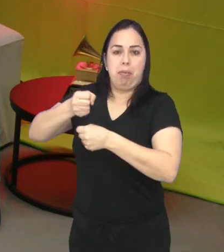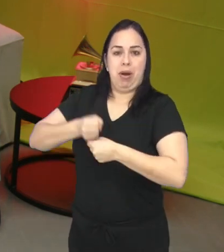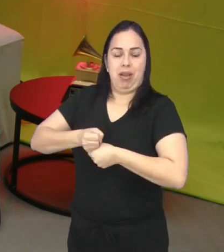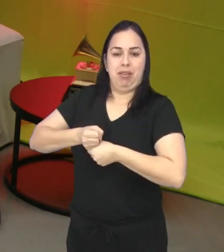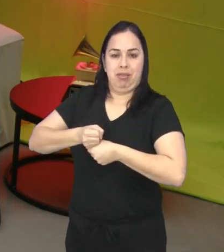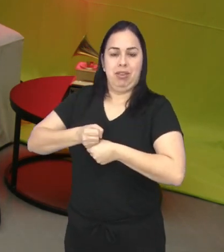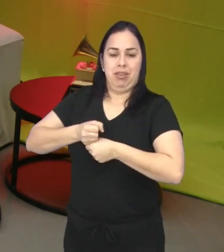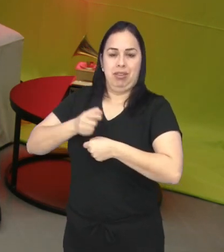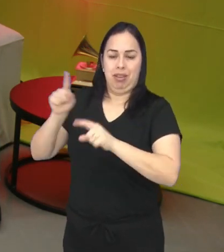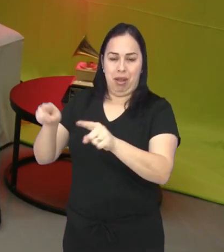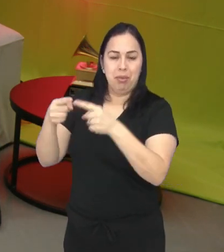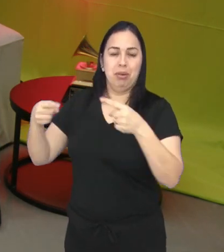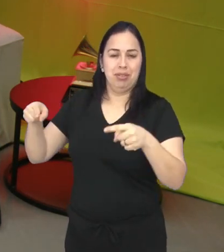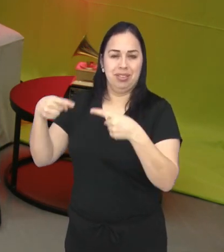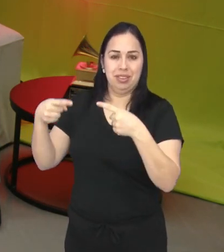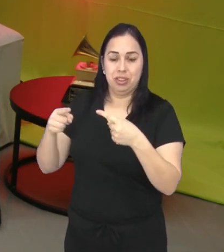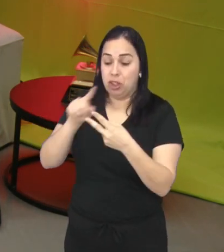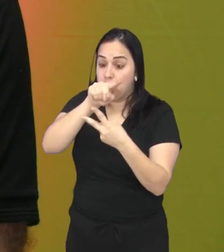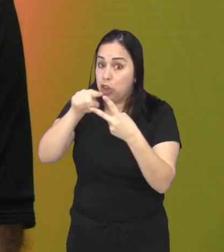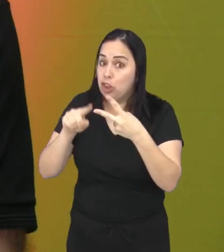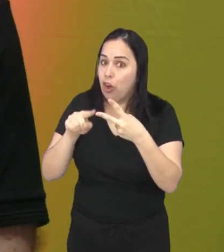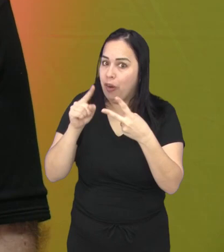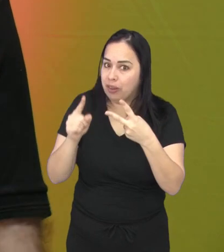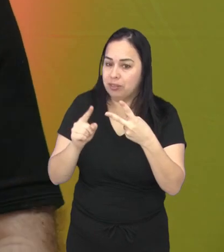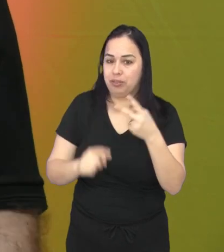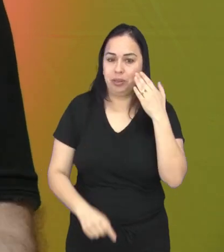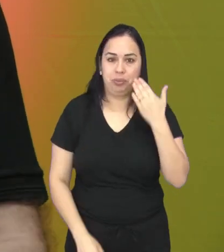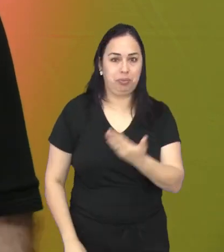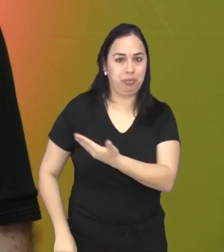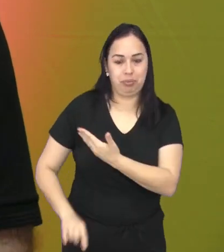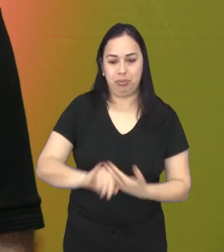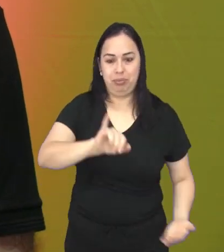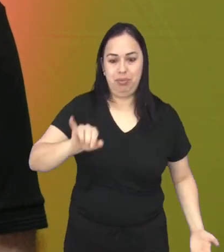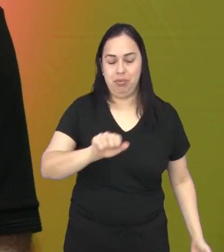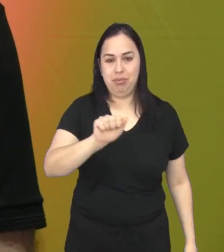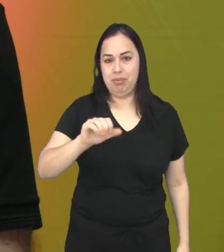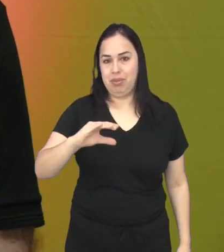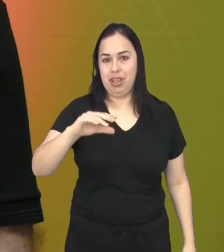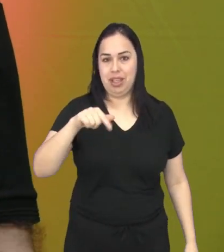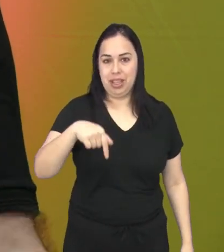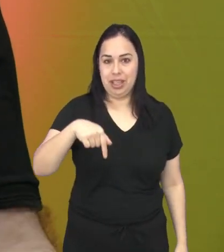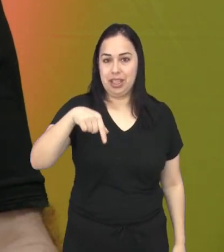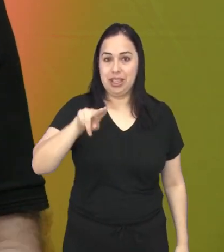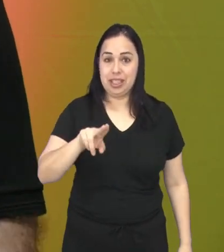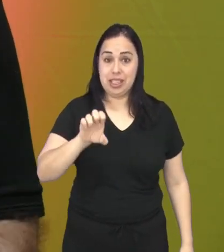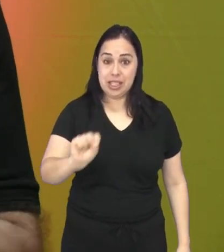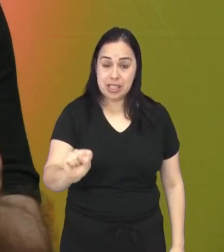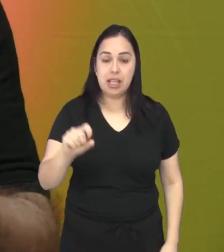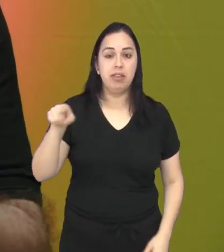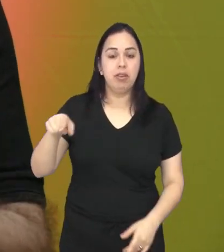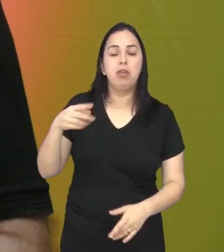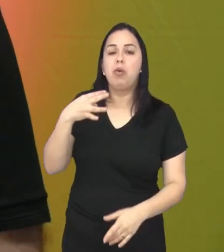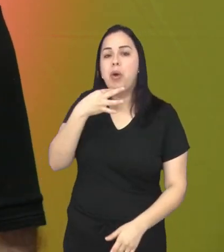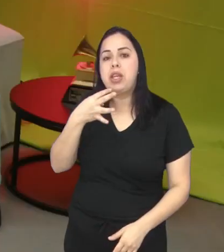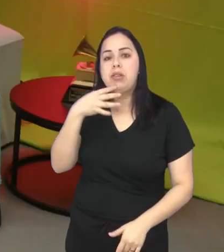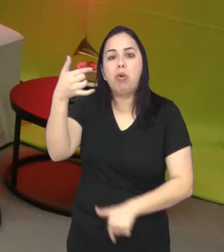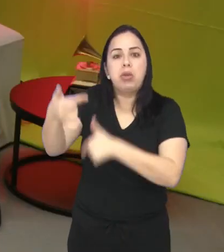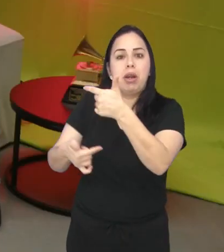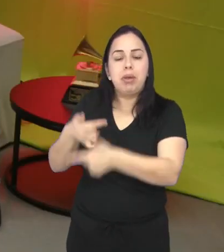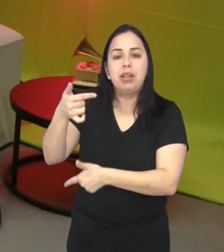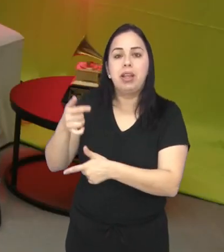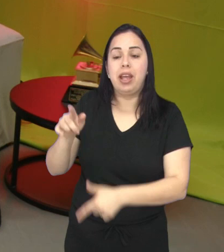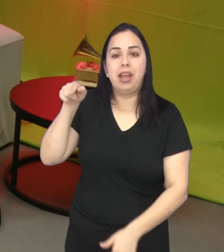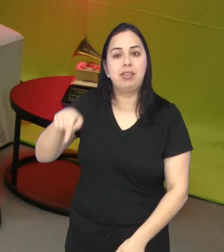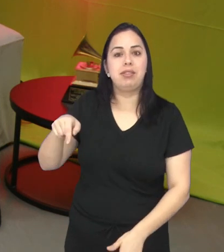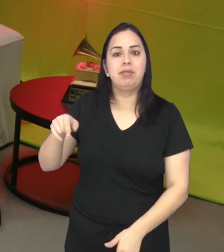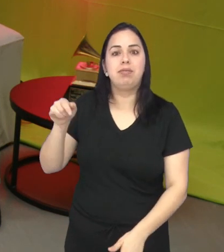prêmio Grammy. Aliás, não foi só um não, foram dois. É o Jaques Figueiras. A gente vai conhecer o trabalho dele e descobrir também por que esse